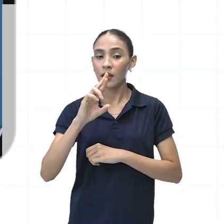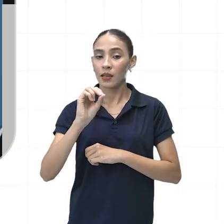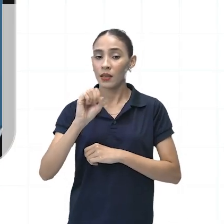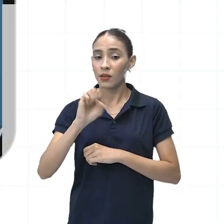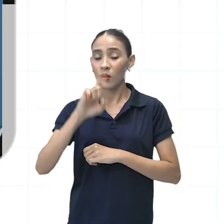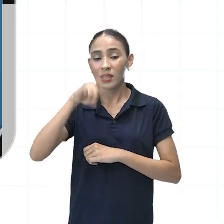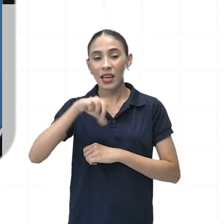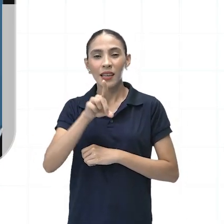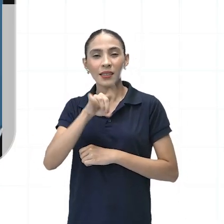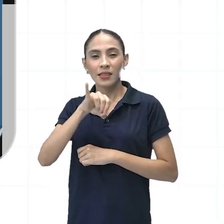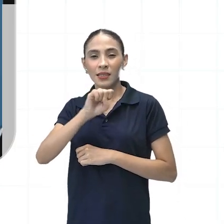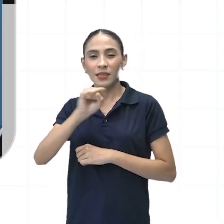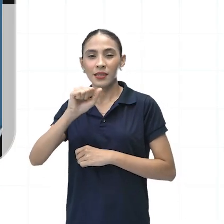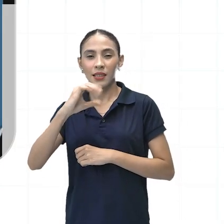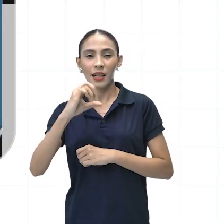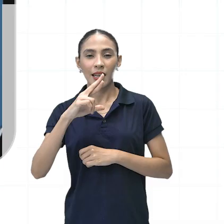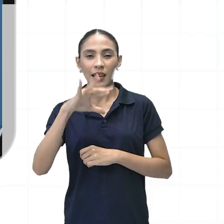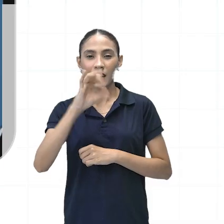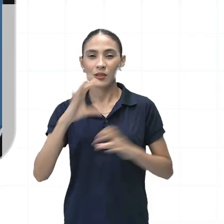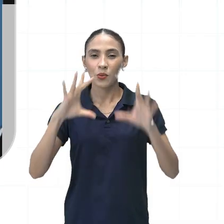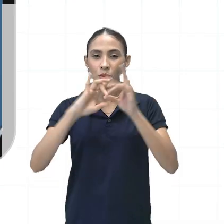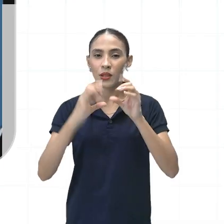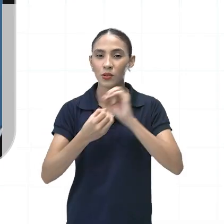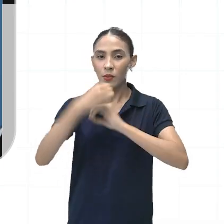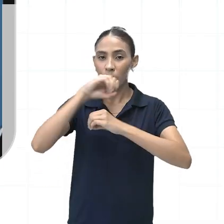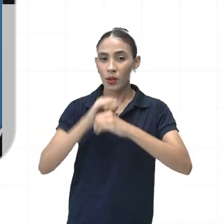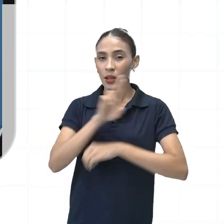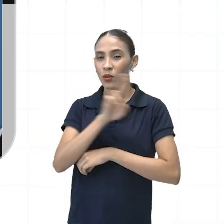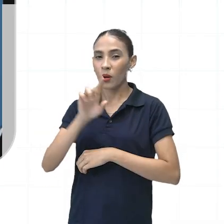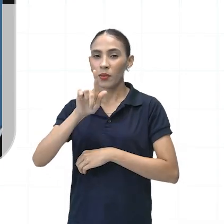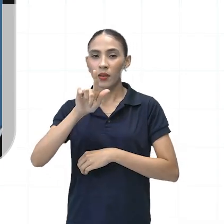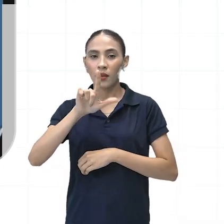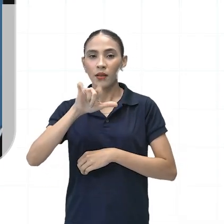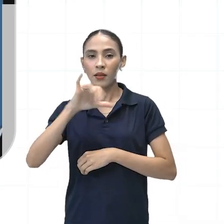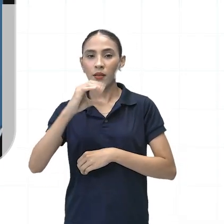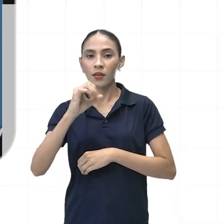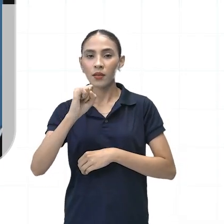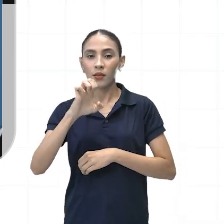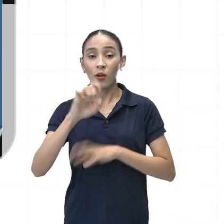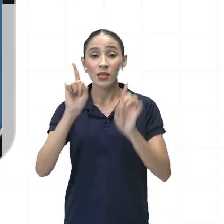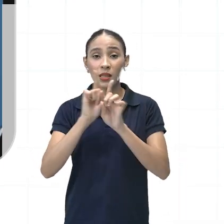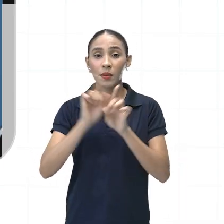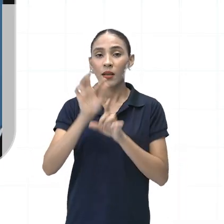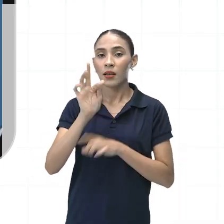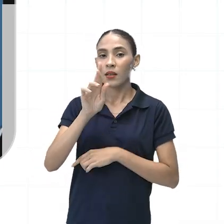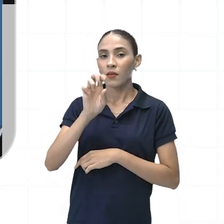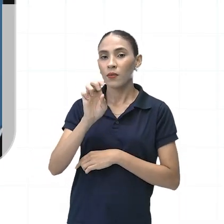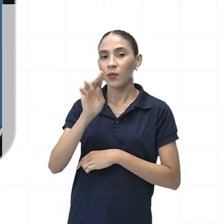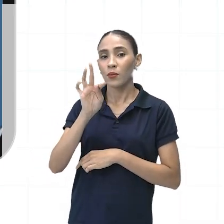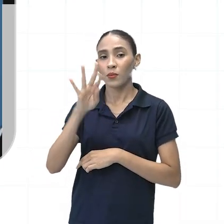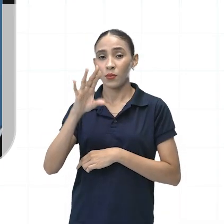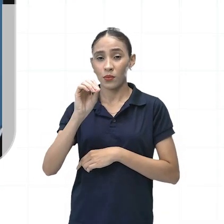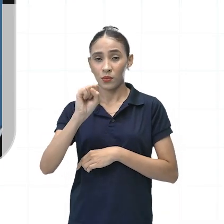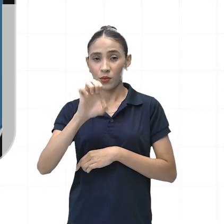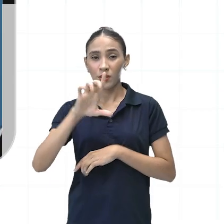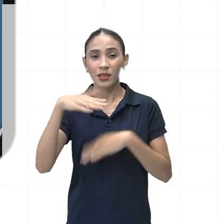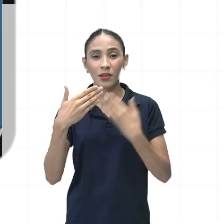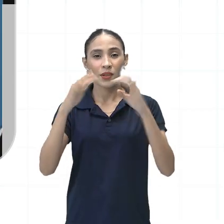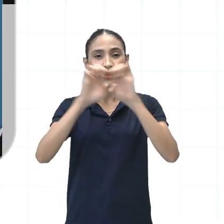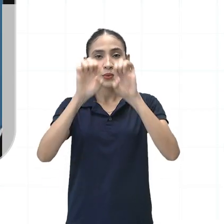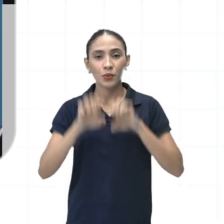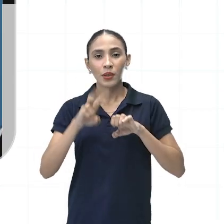é um disacarídeo formado pela união de uma molécula chamada glicose e uma molécula chamada frutose. E essa estrutura,